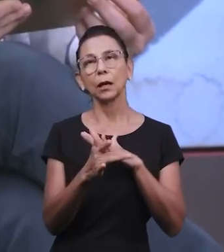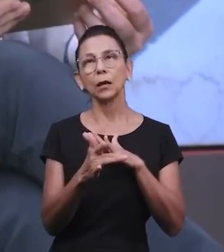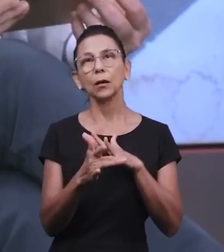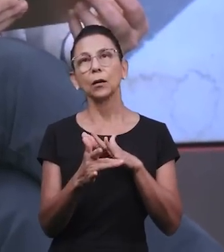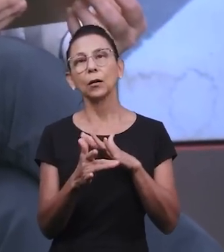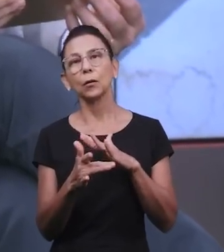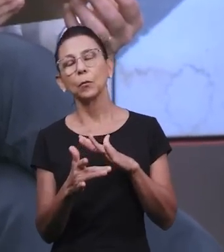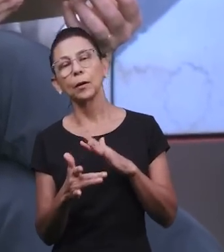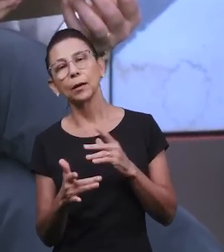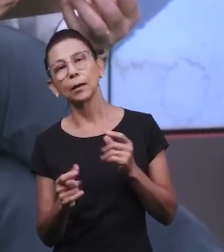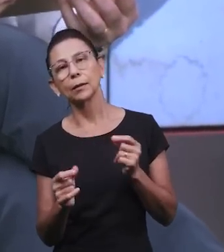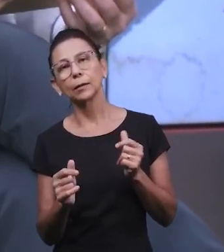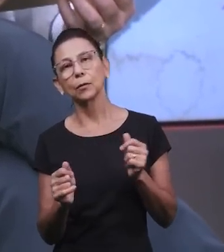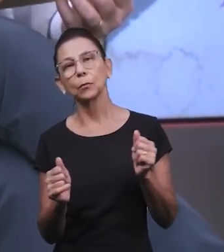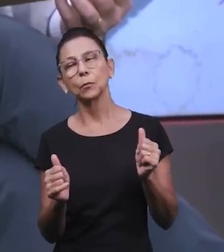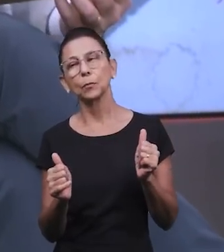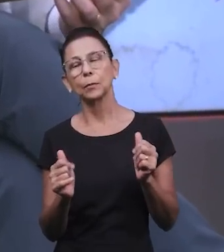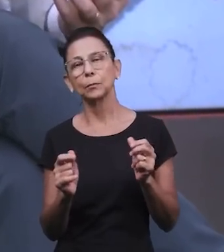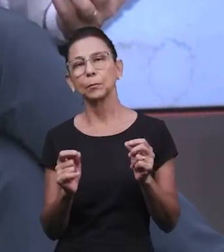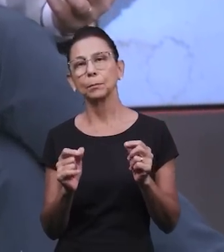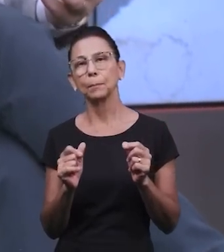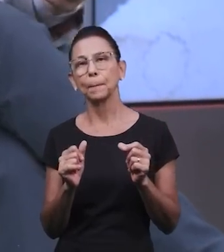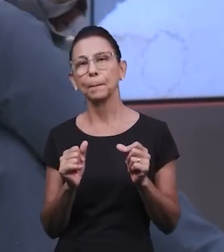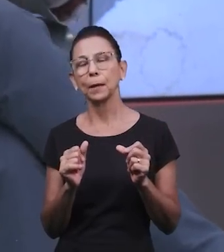quase como se isso fosse